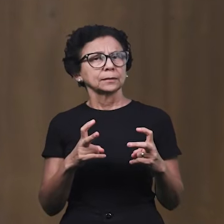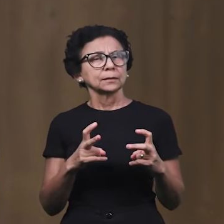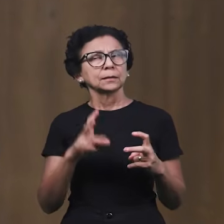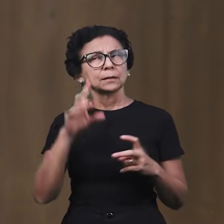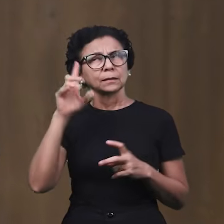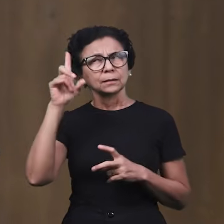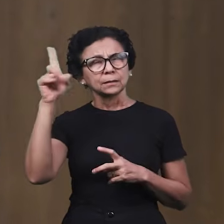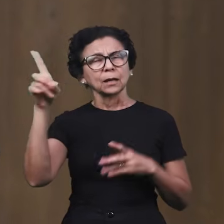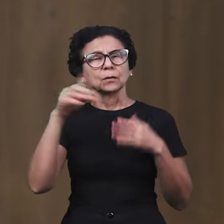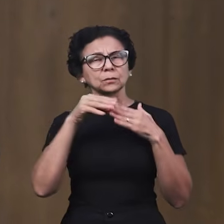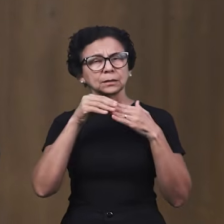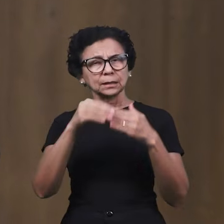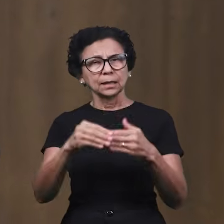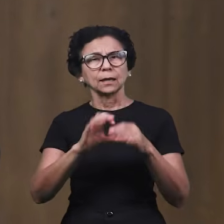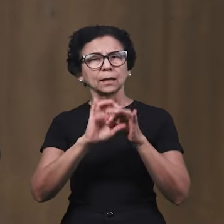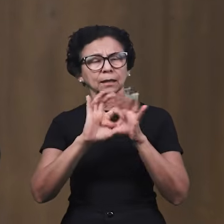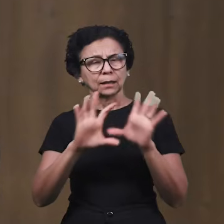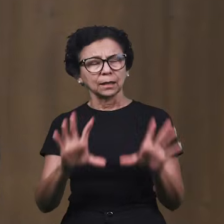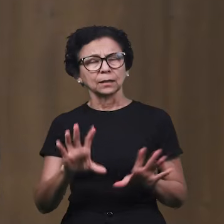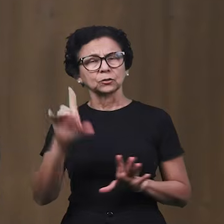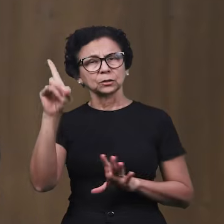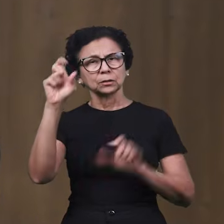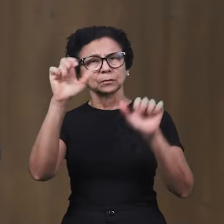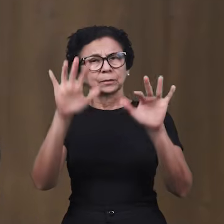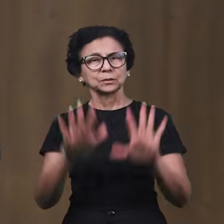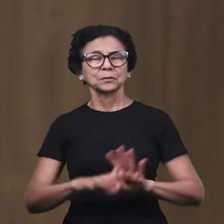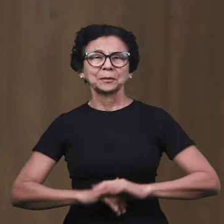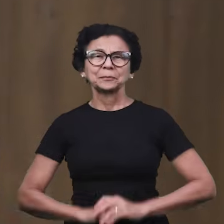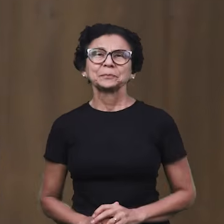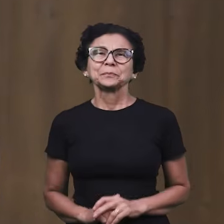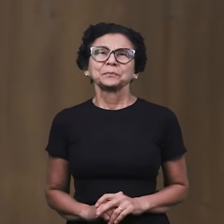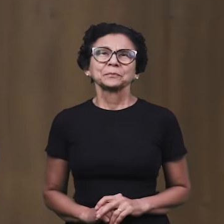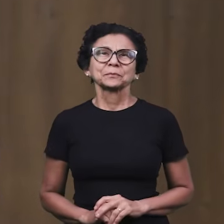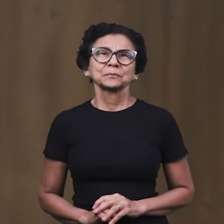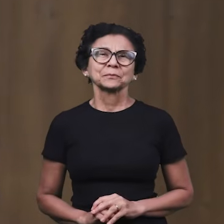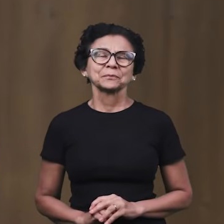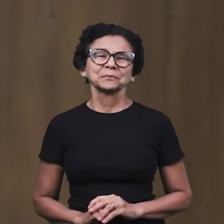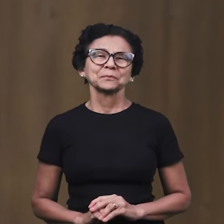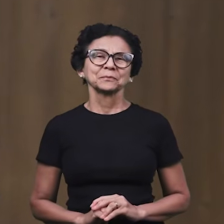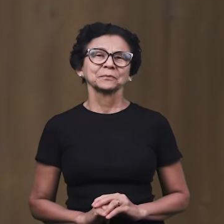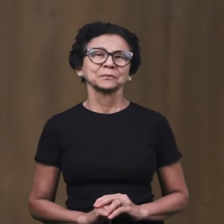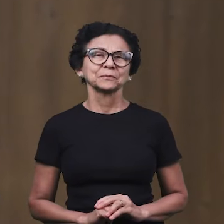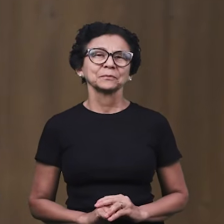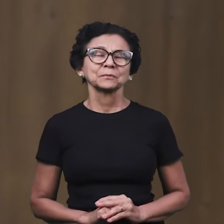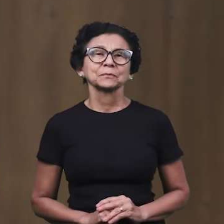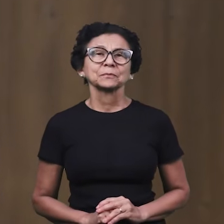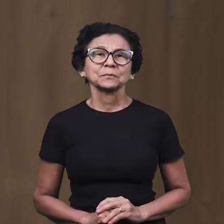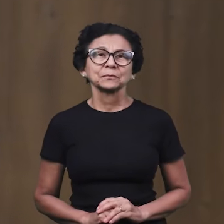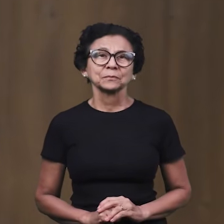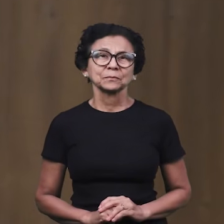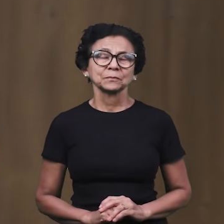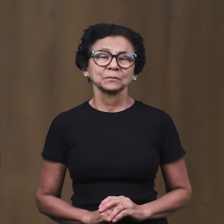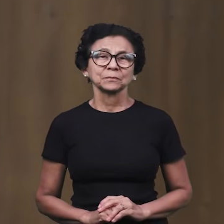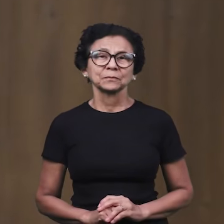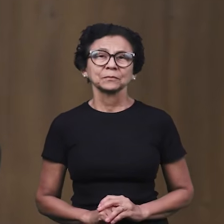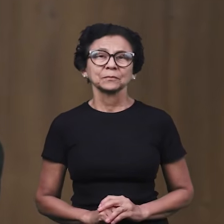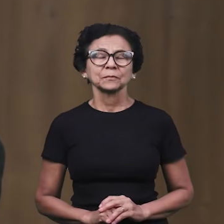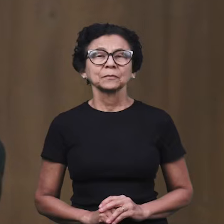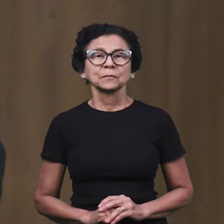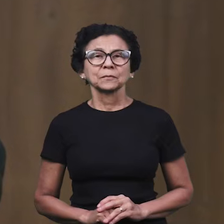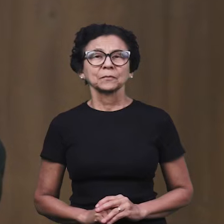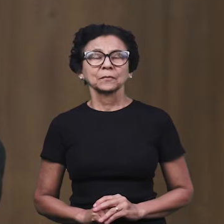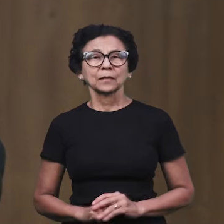Deixa Deus te guiar, deixa Deus te abençoar. Por fim, queremos que você não esqueça